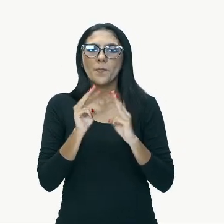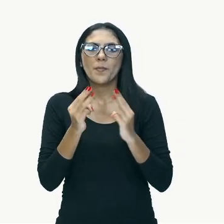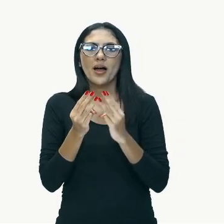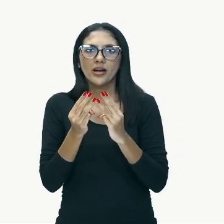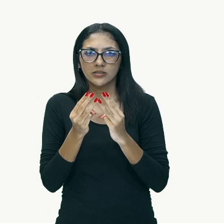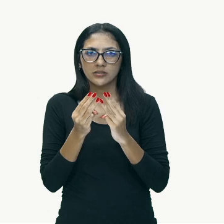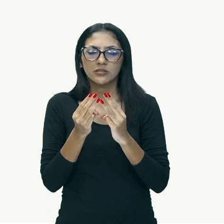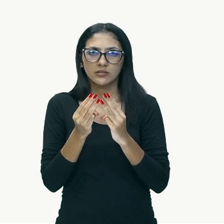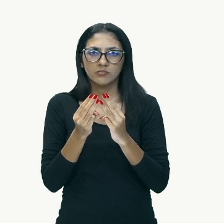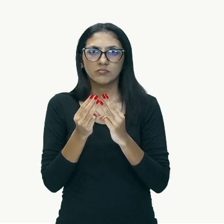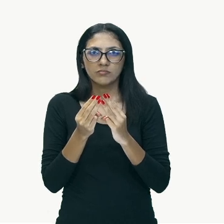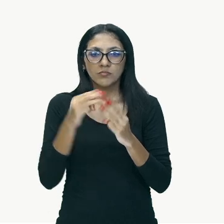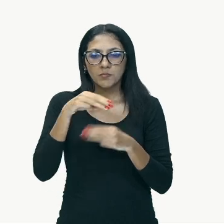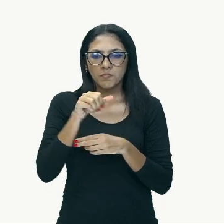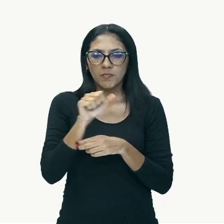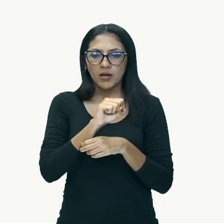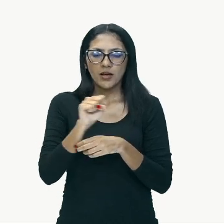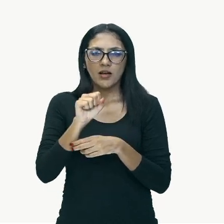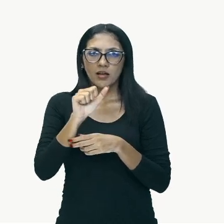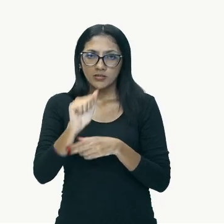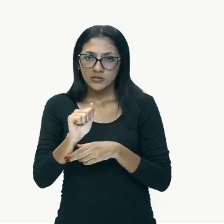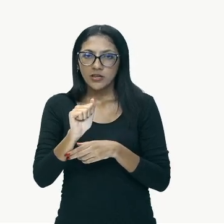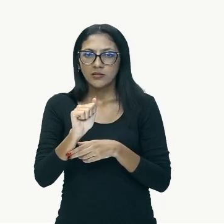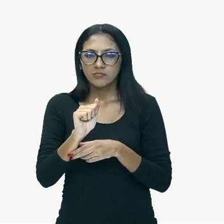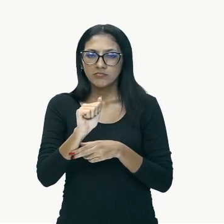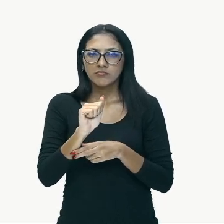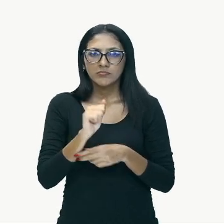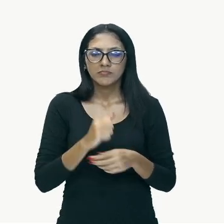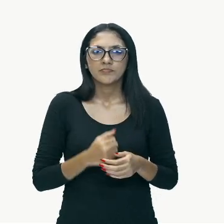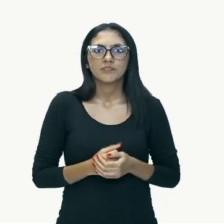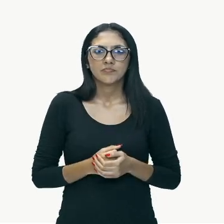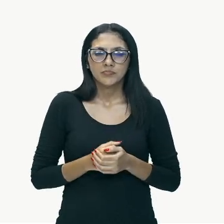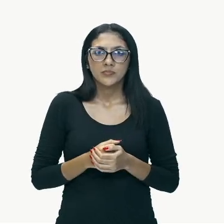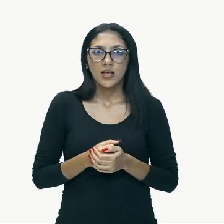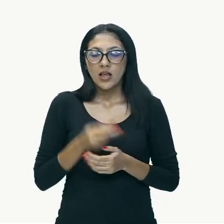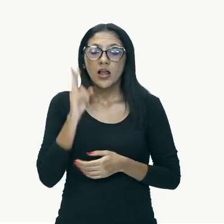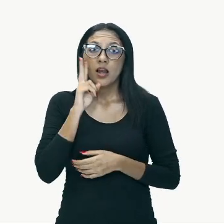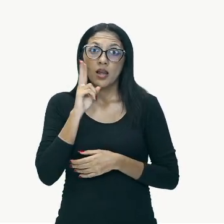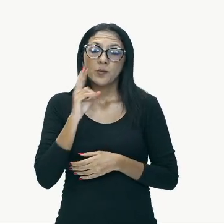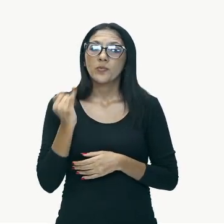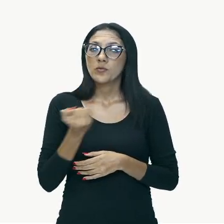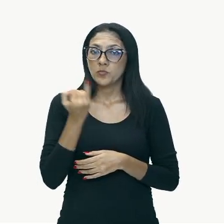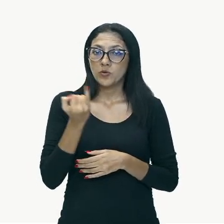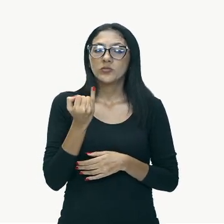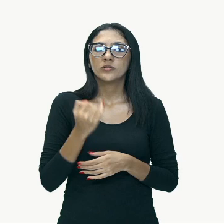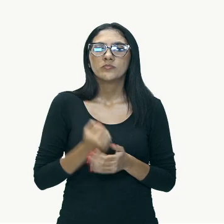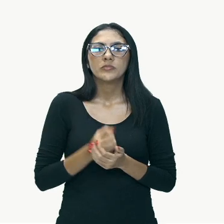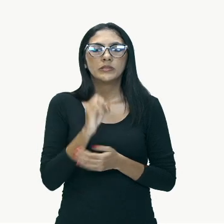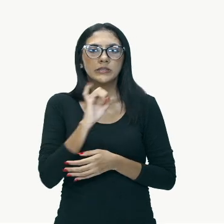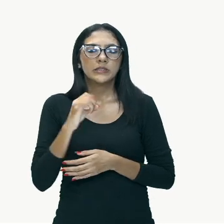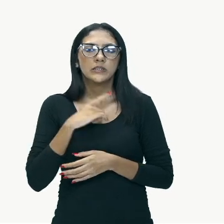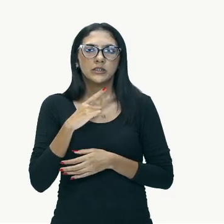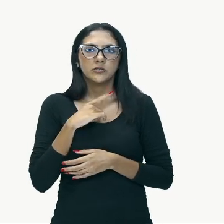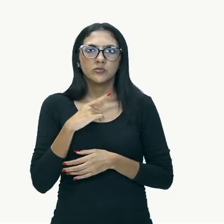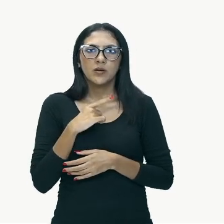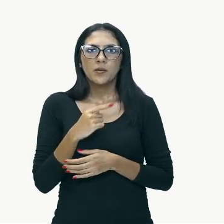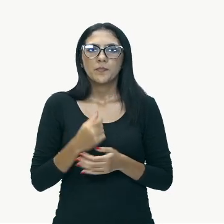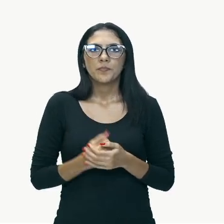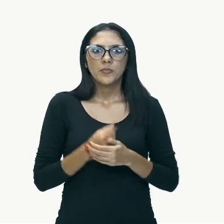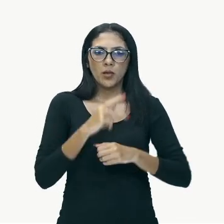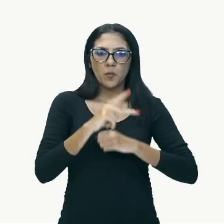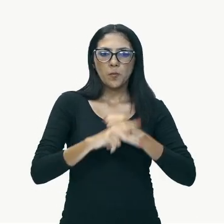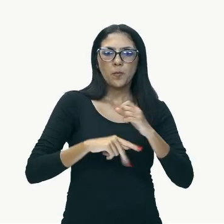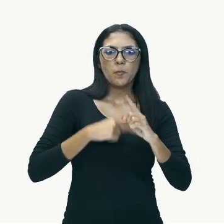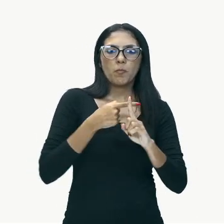importante lembrar disso, que sempre que eu tiver os prótons e os nêutrons, quando somados, eles